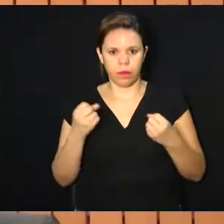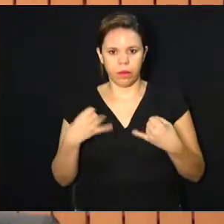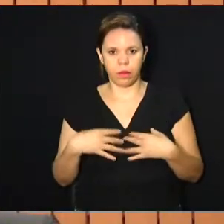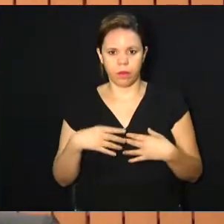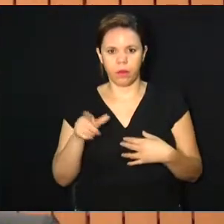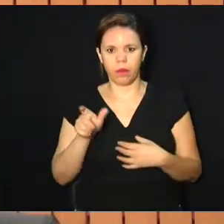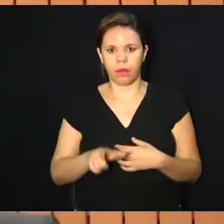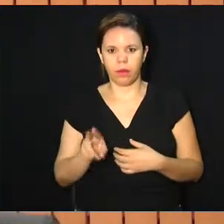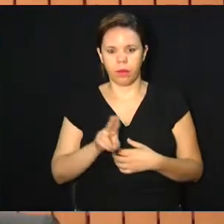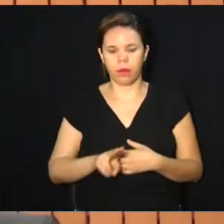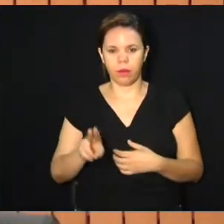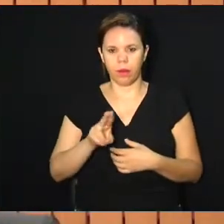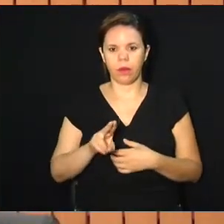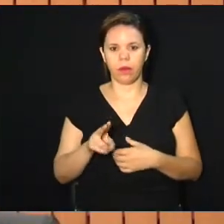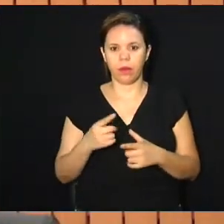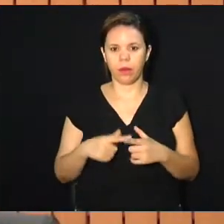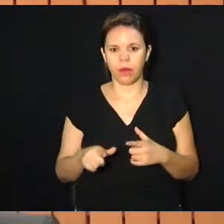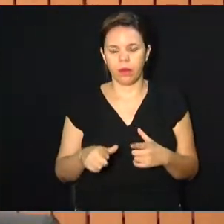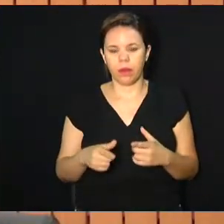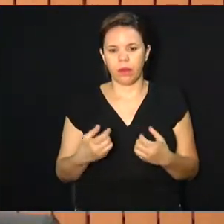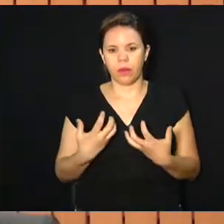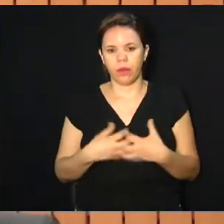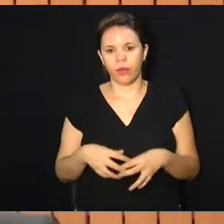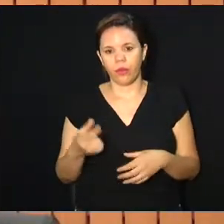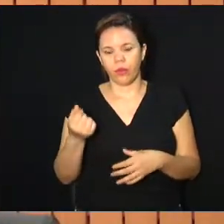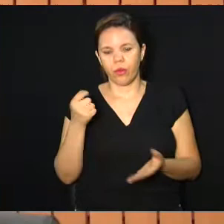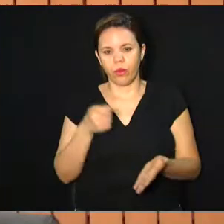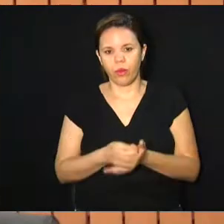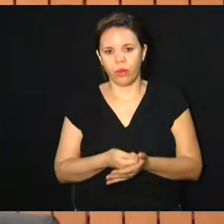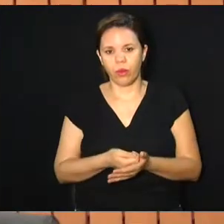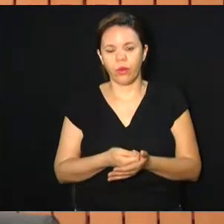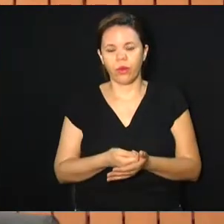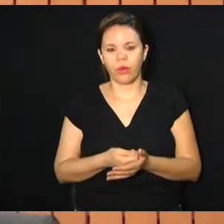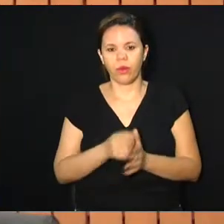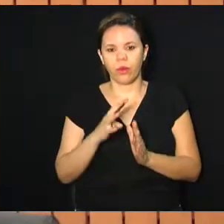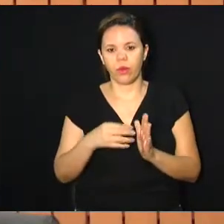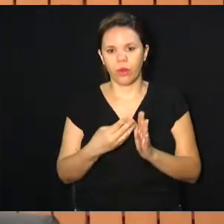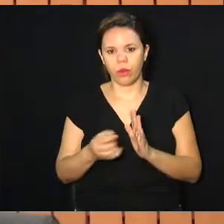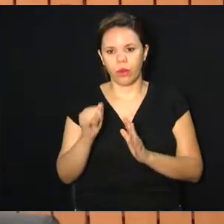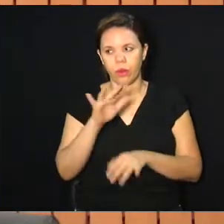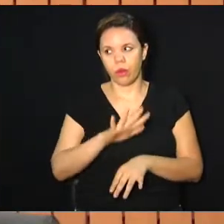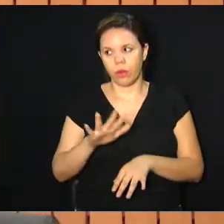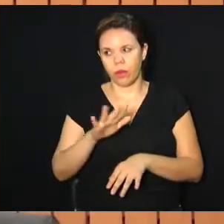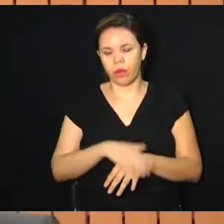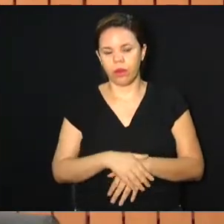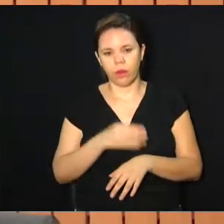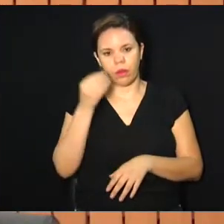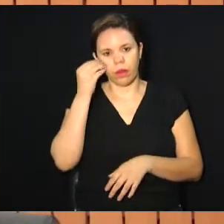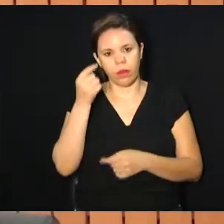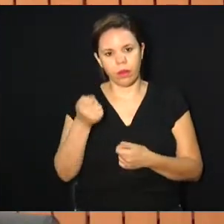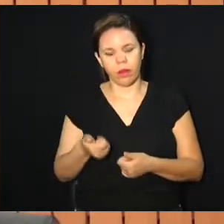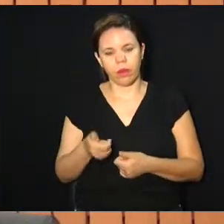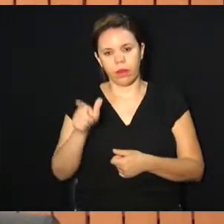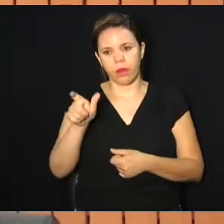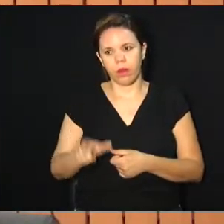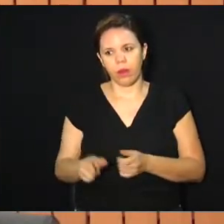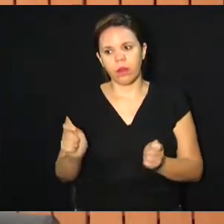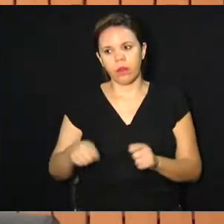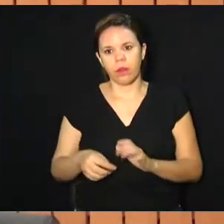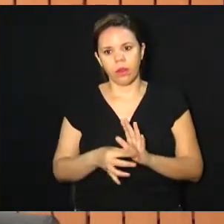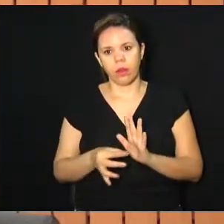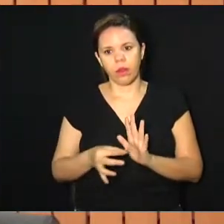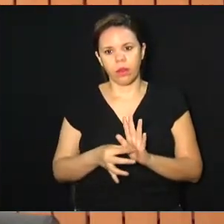usuário o que aquilo impacta, como a remuneração vai funcionar, fazer gráficos, imagens, enfim, e tente facilitar que o usuário possa opinar,